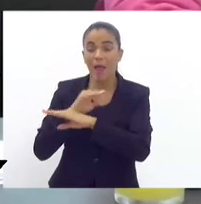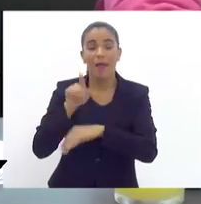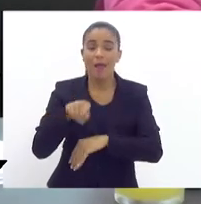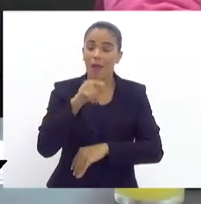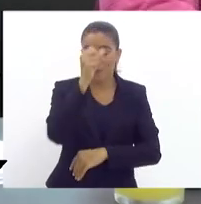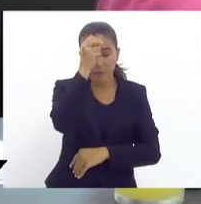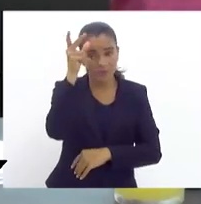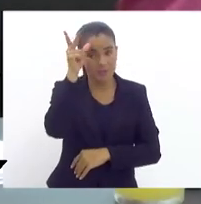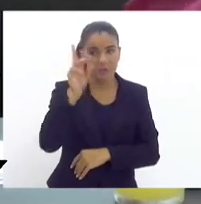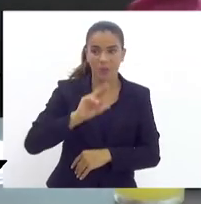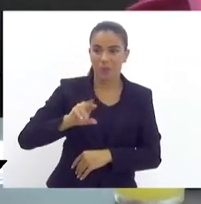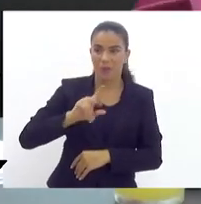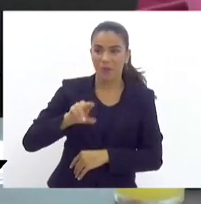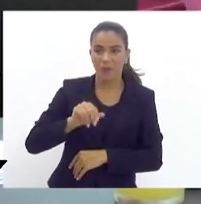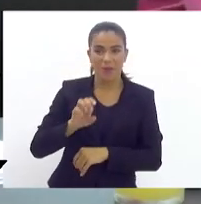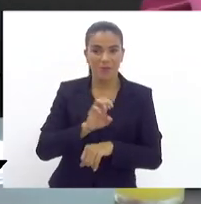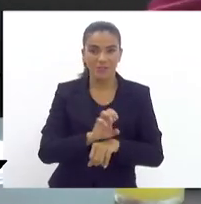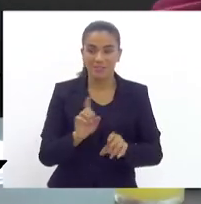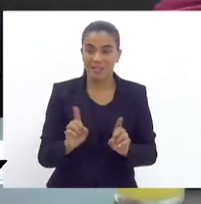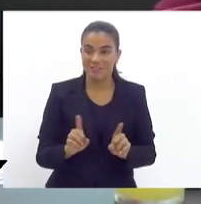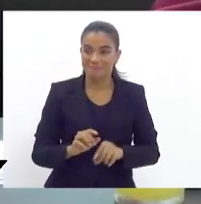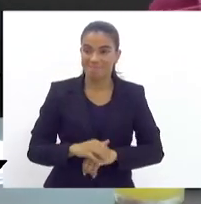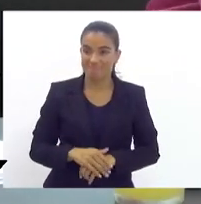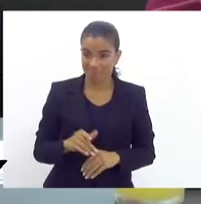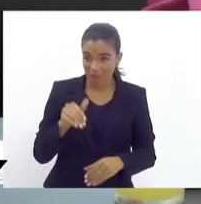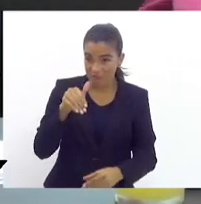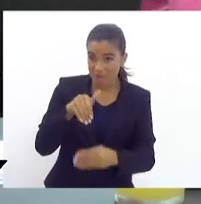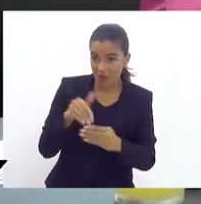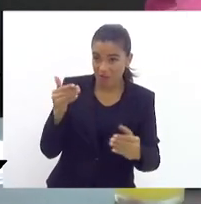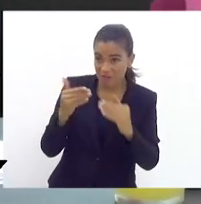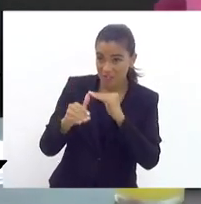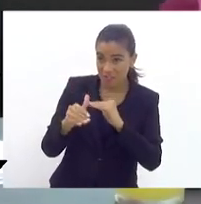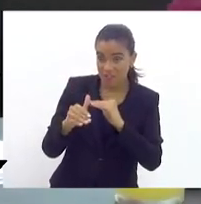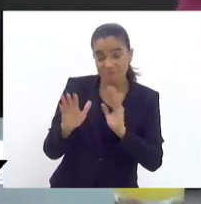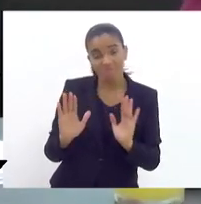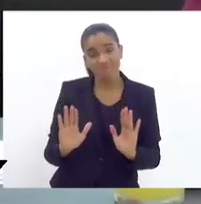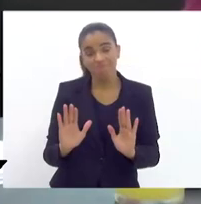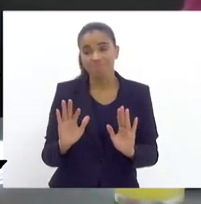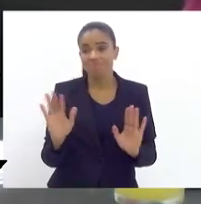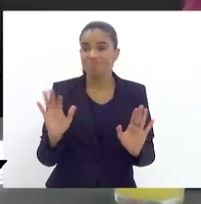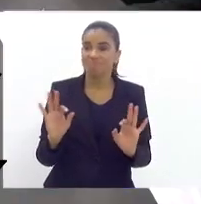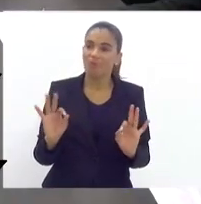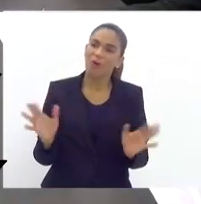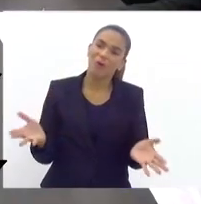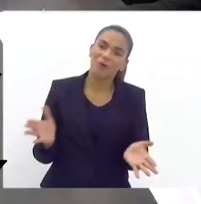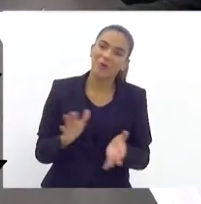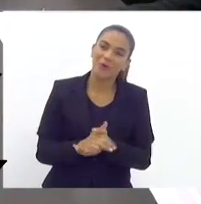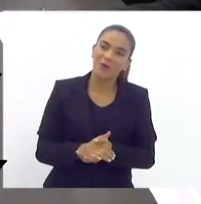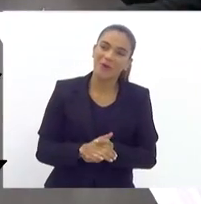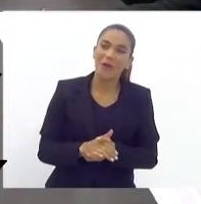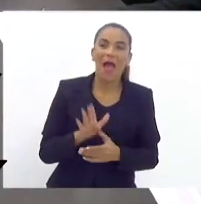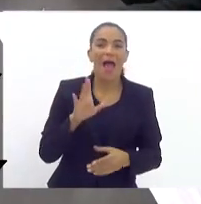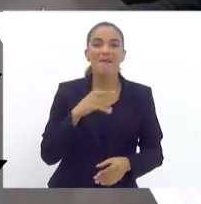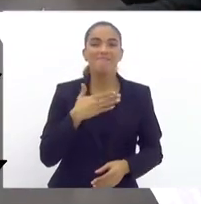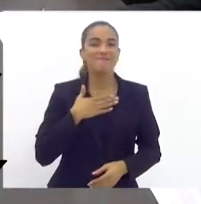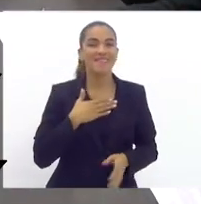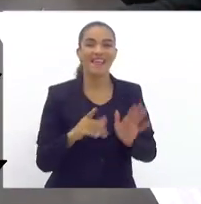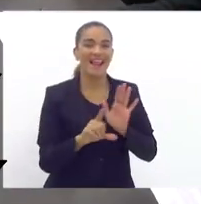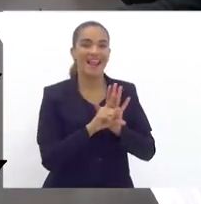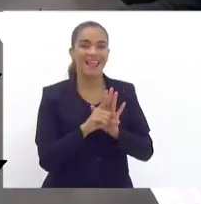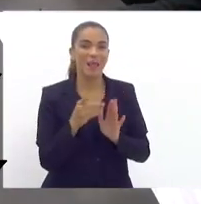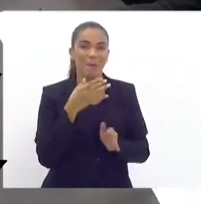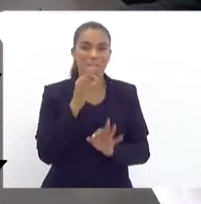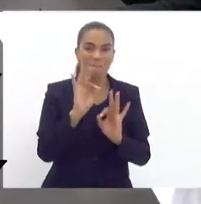o município, e não você é... Você está abrindo voto divergente? O Estado. Bom, ninguém contestou a lei de minha coautoria com o delegado